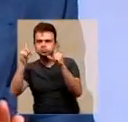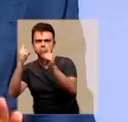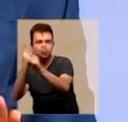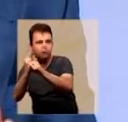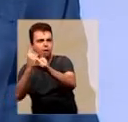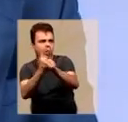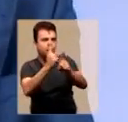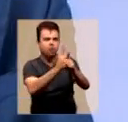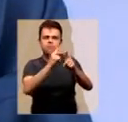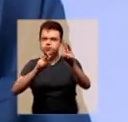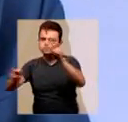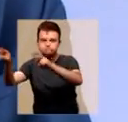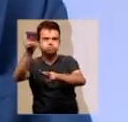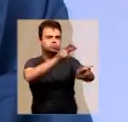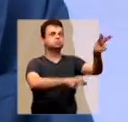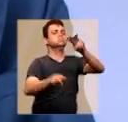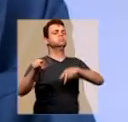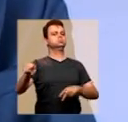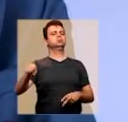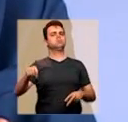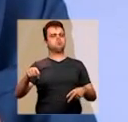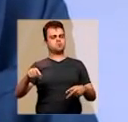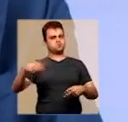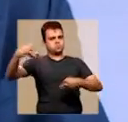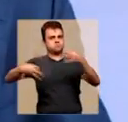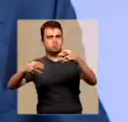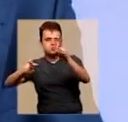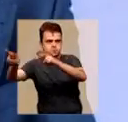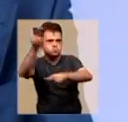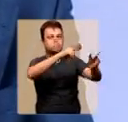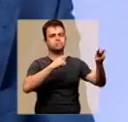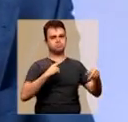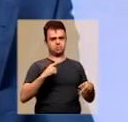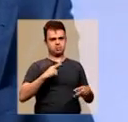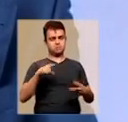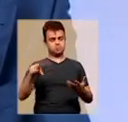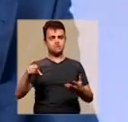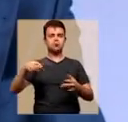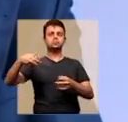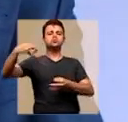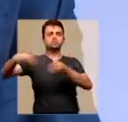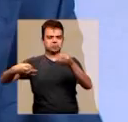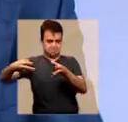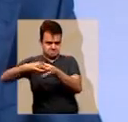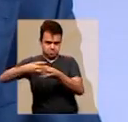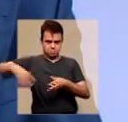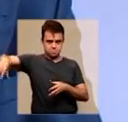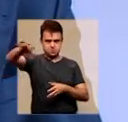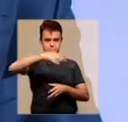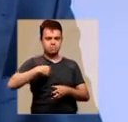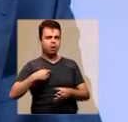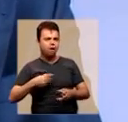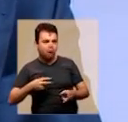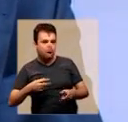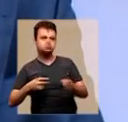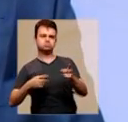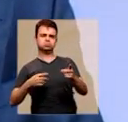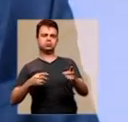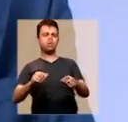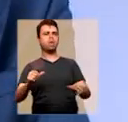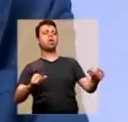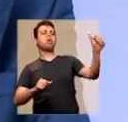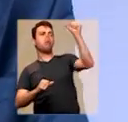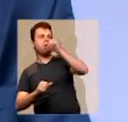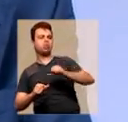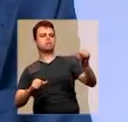acontecendo. Não é por outro motivo que a justiça vem entendendo que quando dirige embriagado,